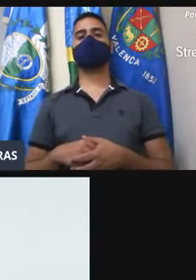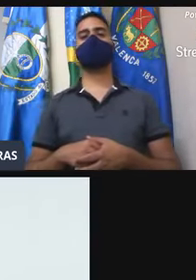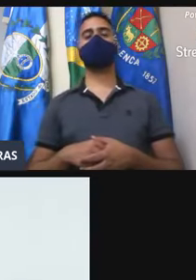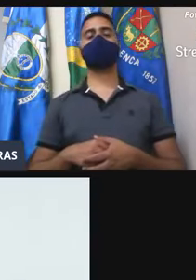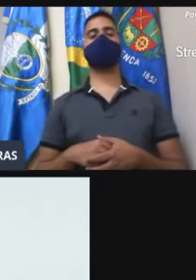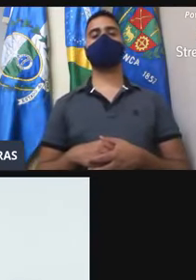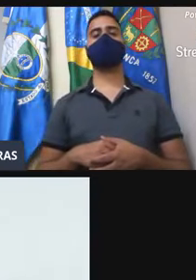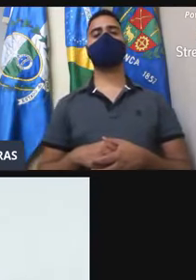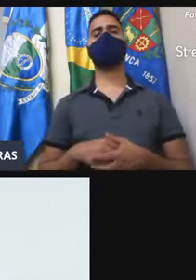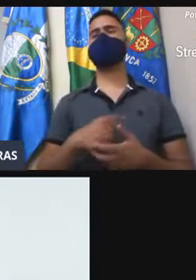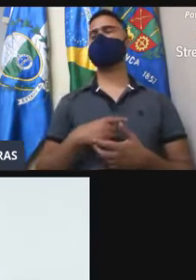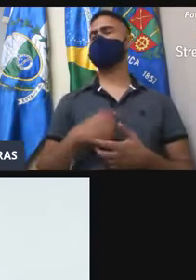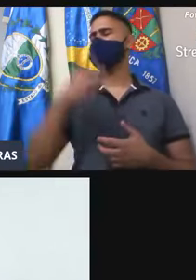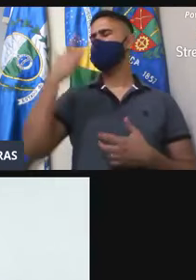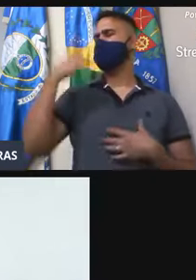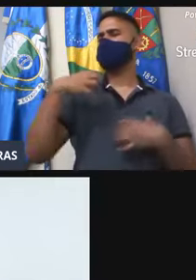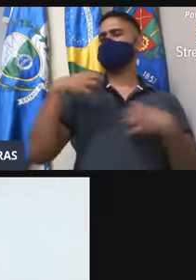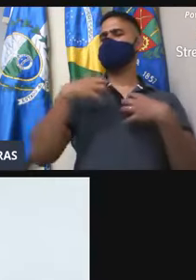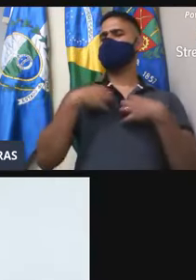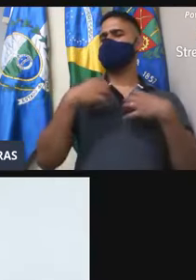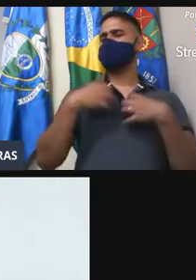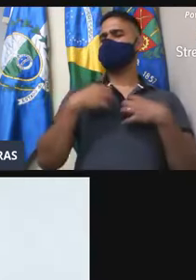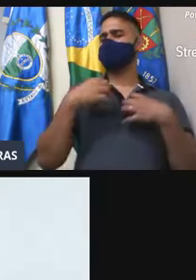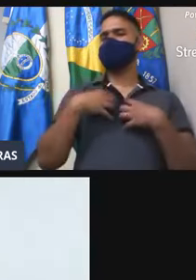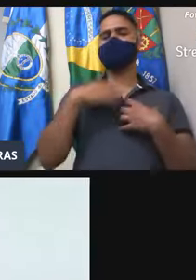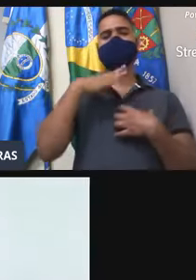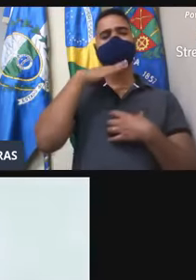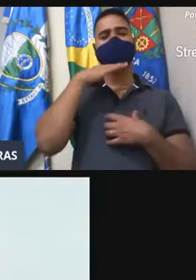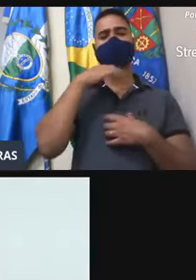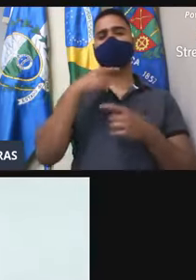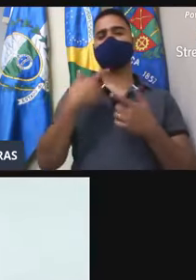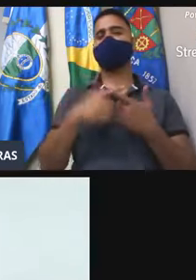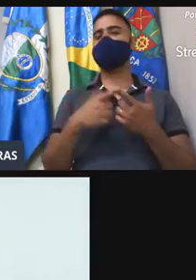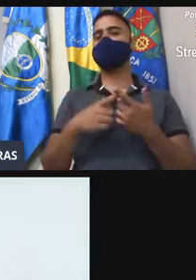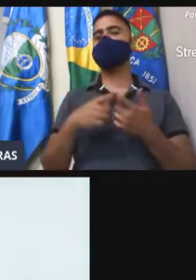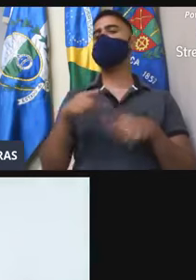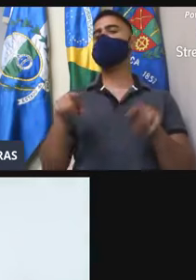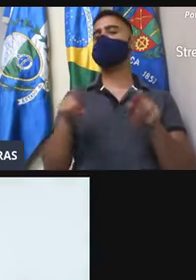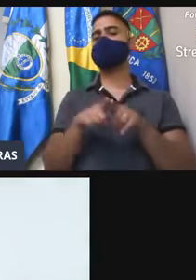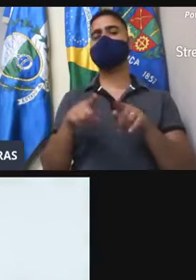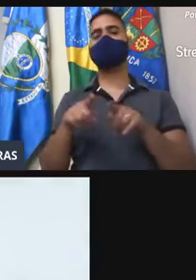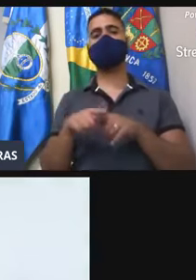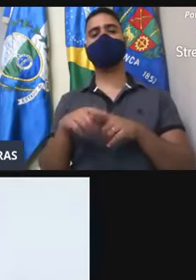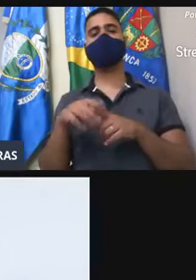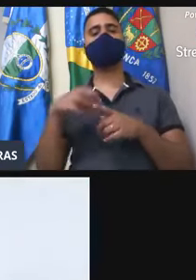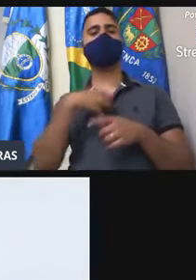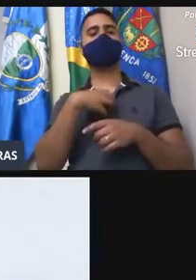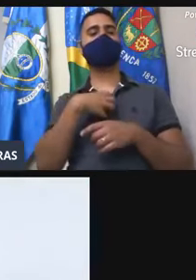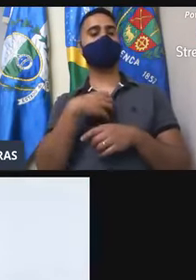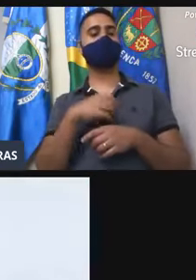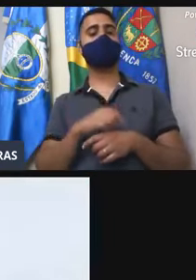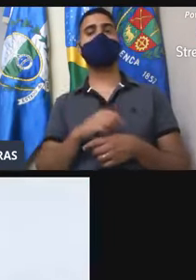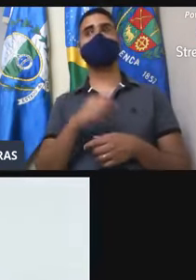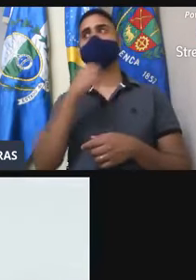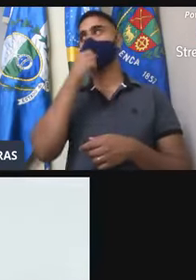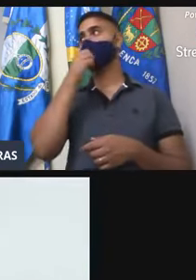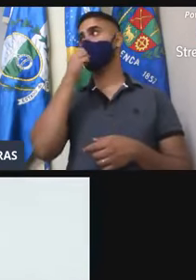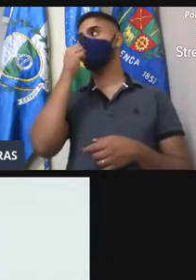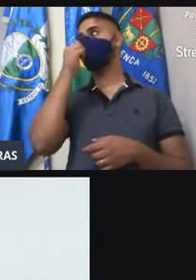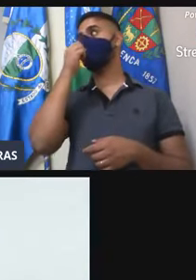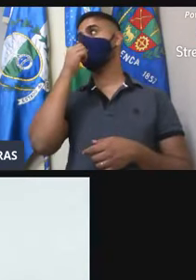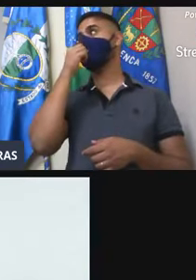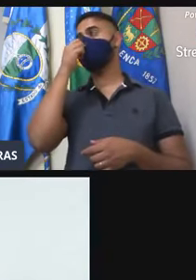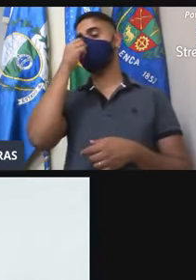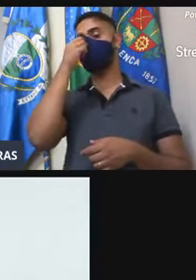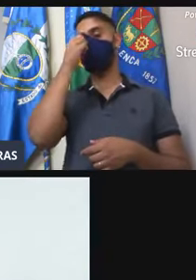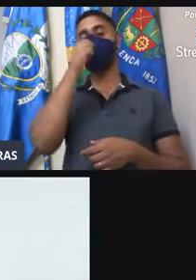Está trazendo um incômodo muito grande entre as pessoas, né? A gente também fica indignado,